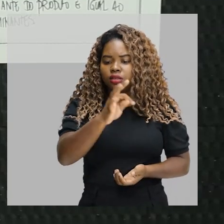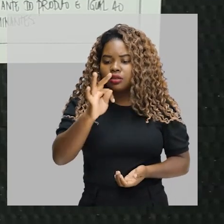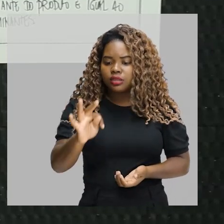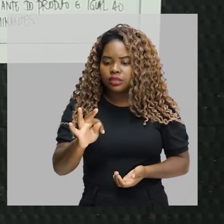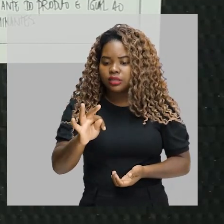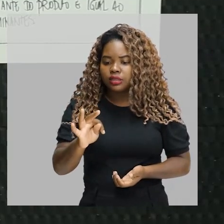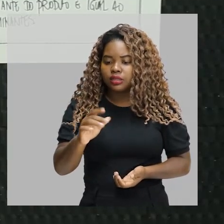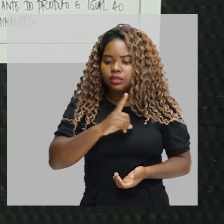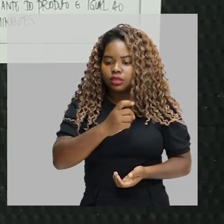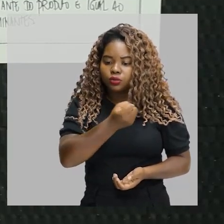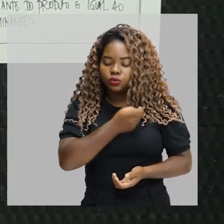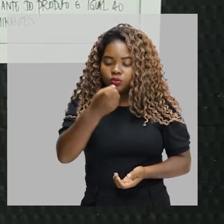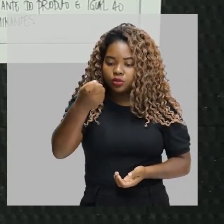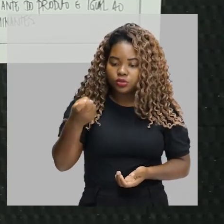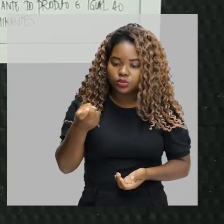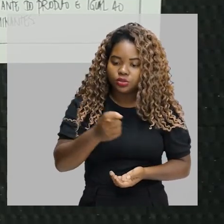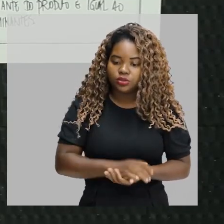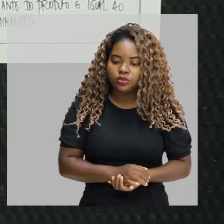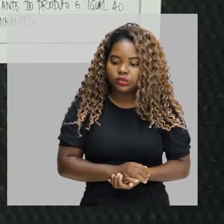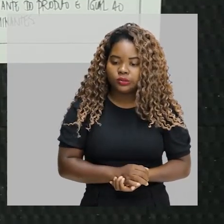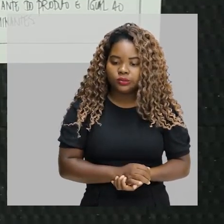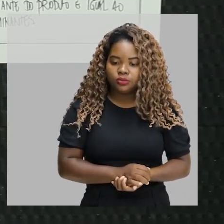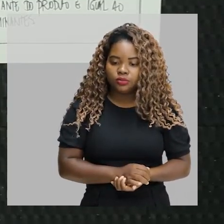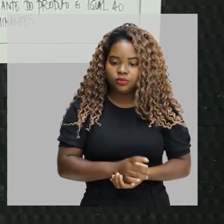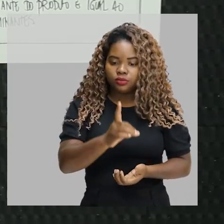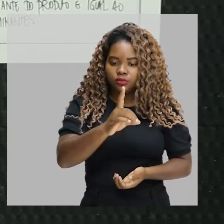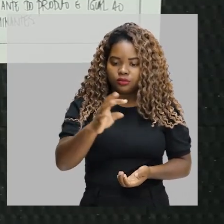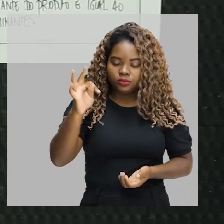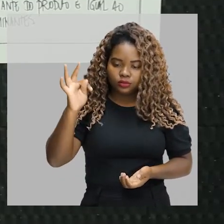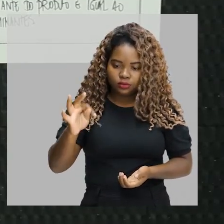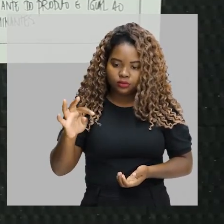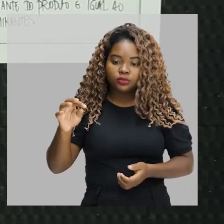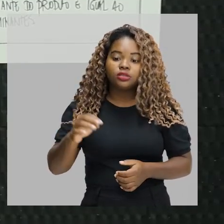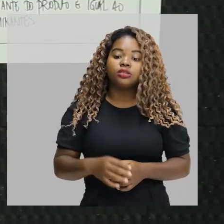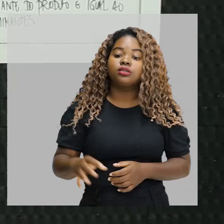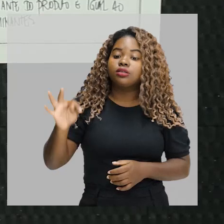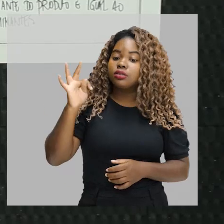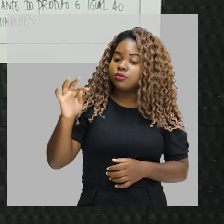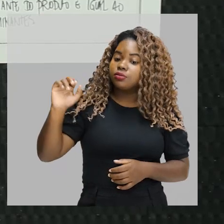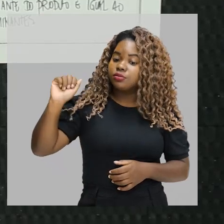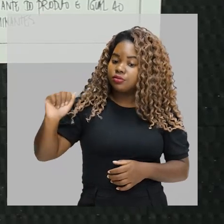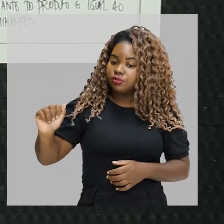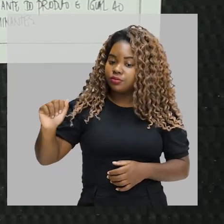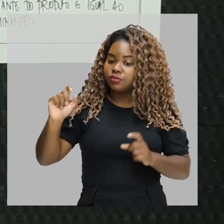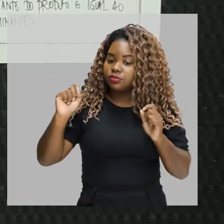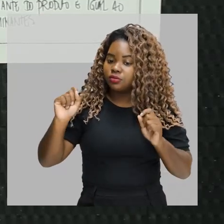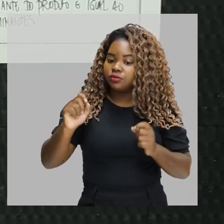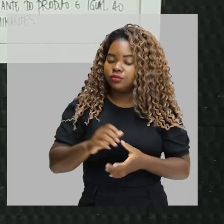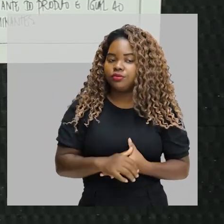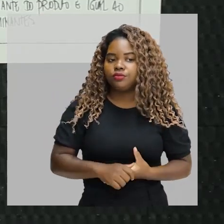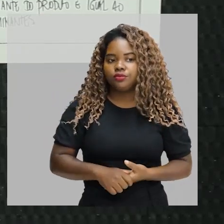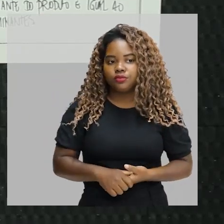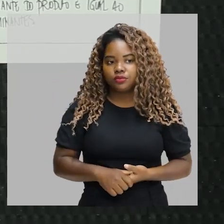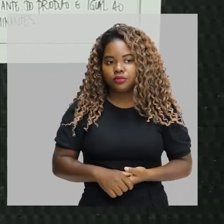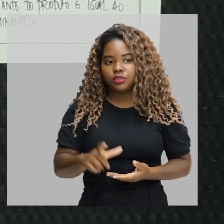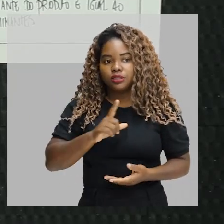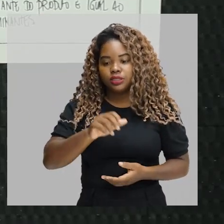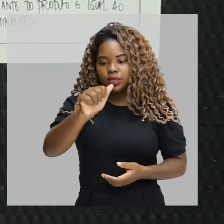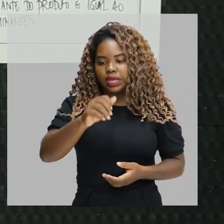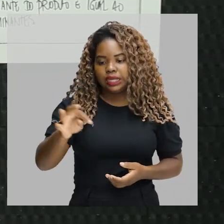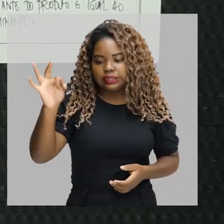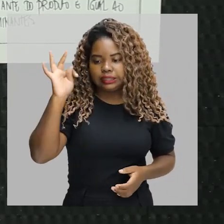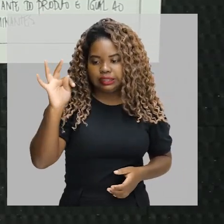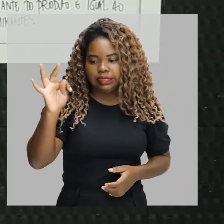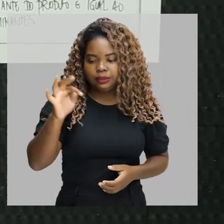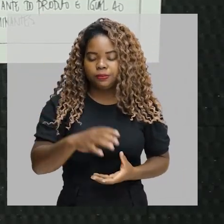valor x, e o determinante da transposta de A, que leva esse tzinho aqui em